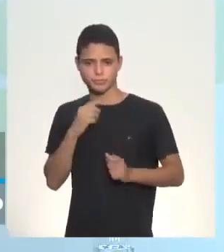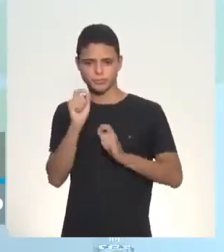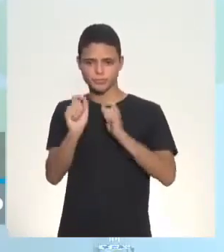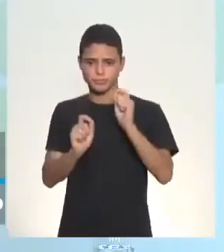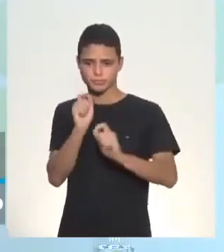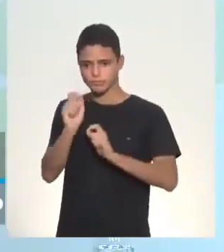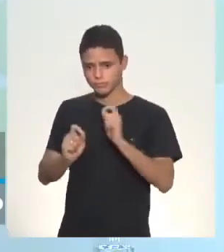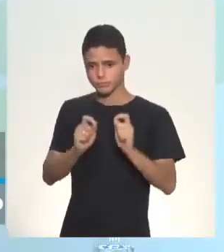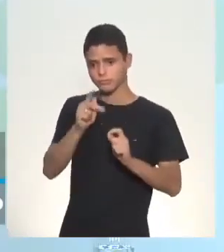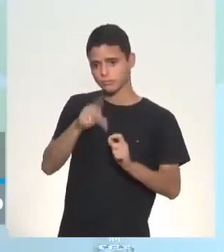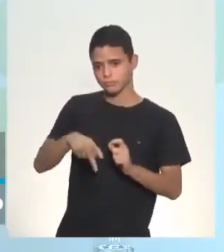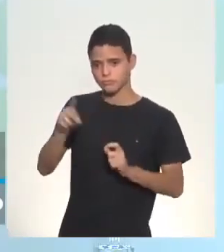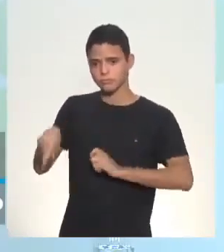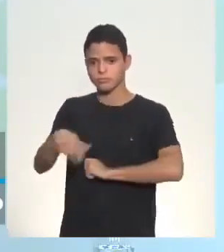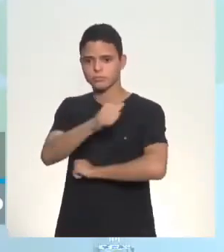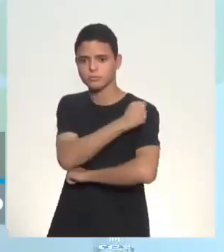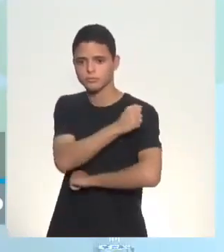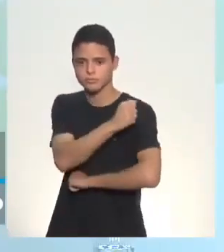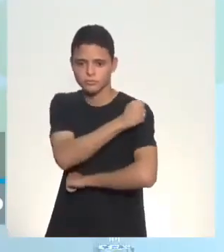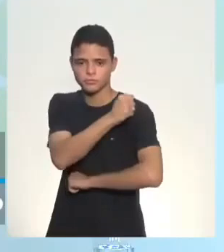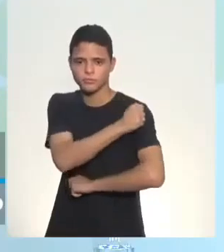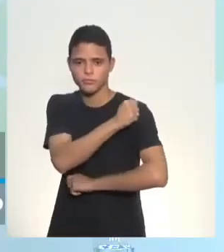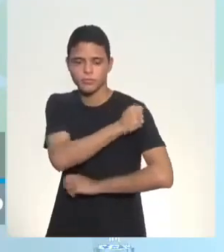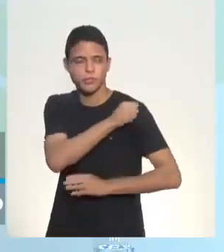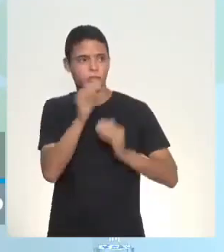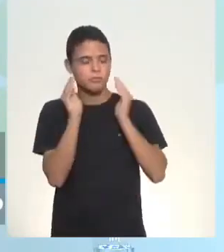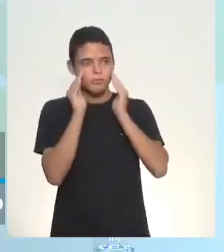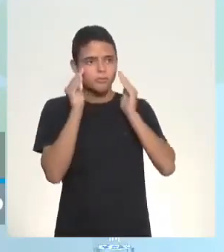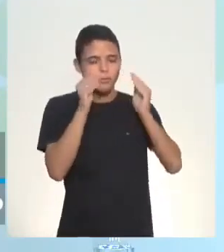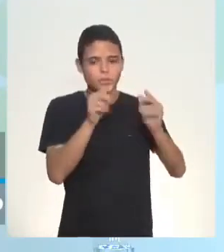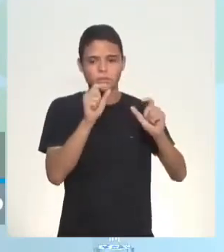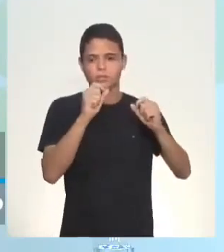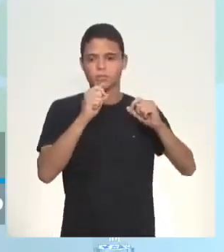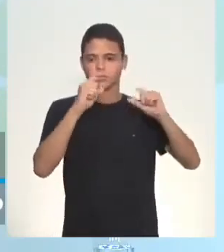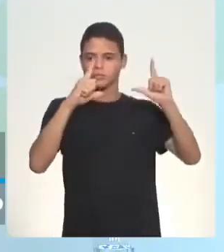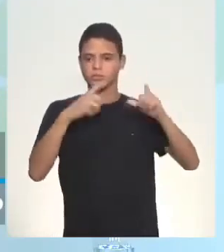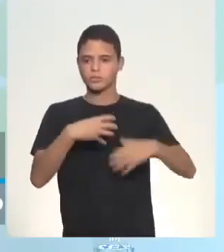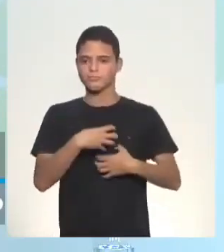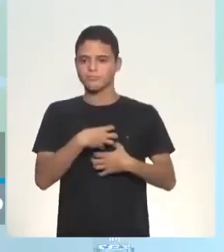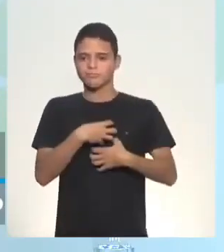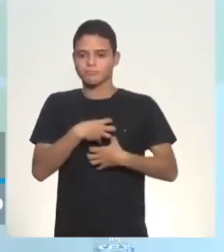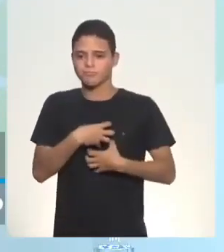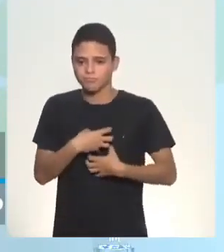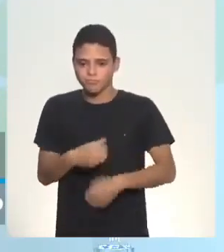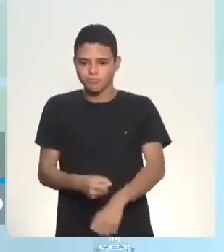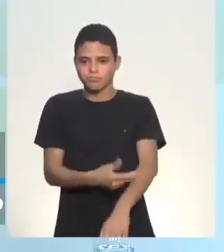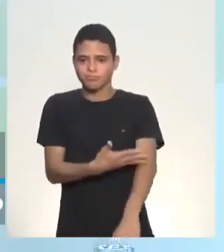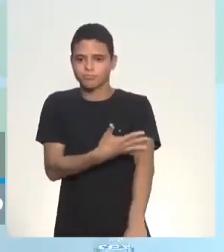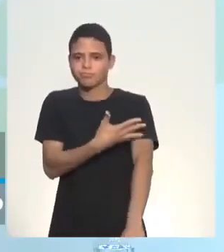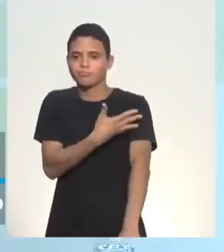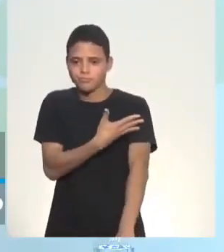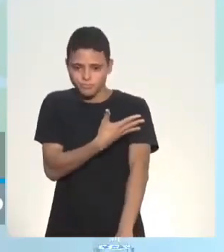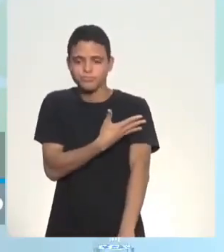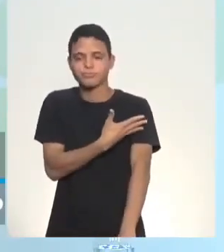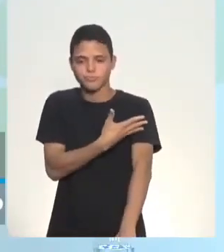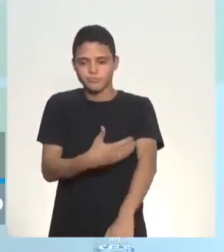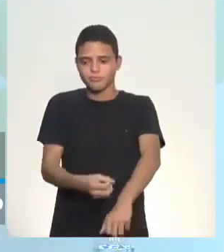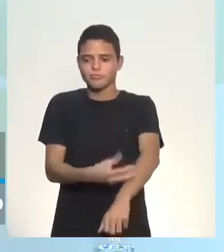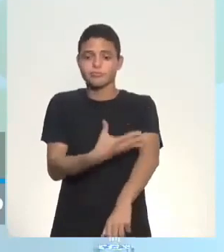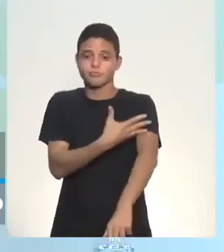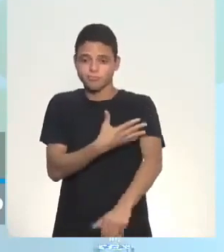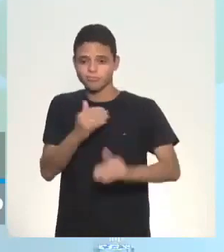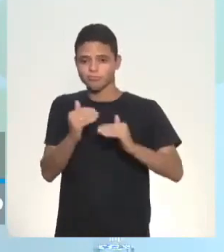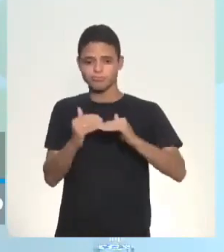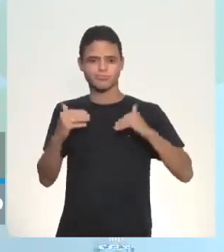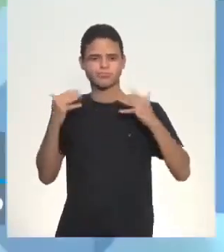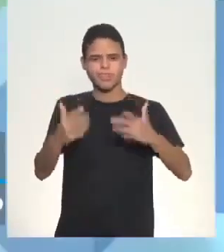os professores como os alunos, eles foram envolvidos pelas emoções. Né? Em todos os comentários a gente percebe que a emoção ressalta. O menino chato,